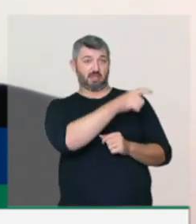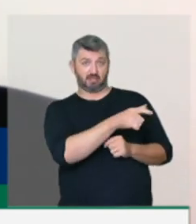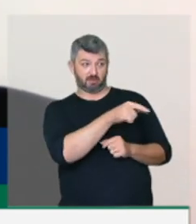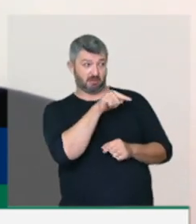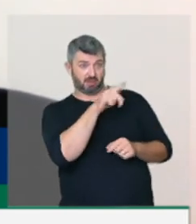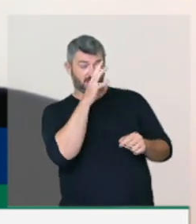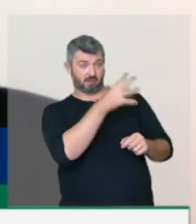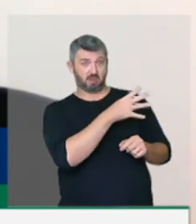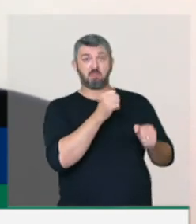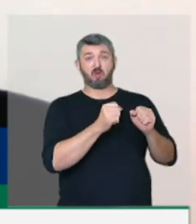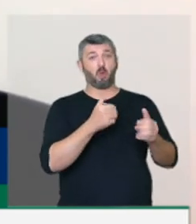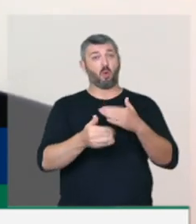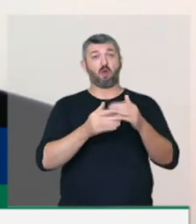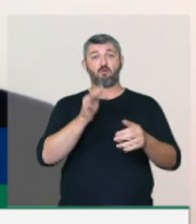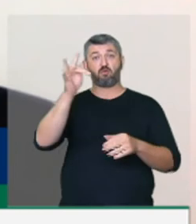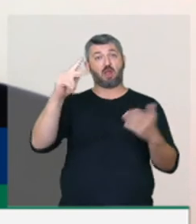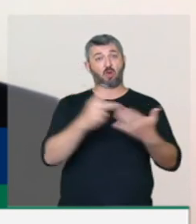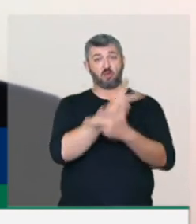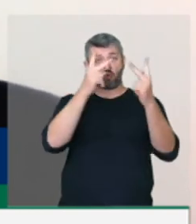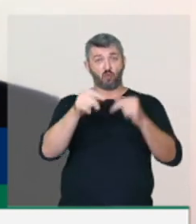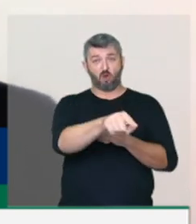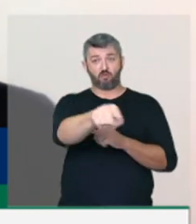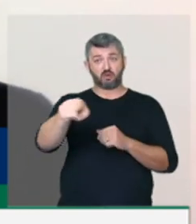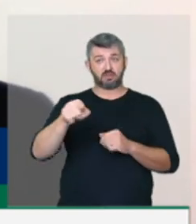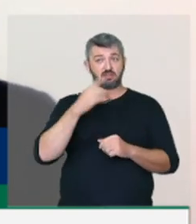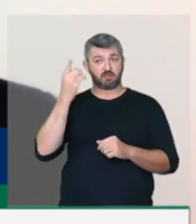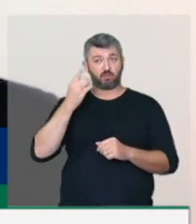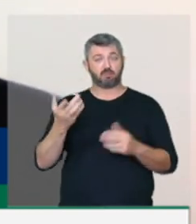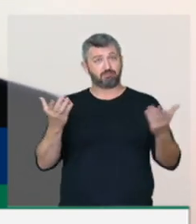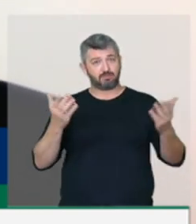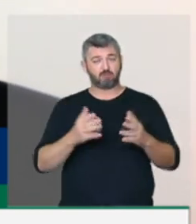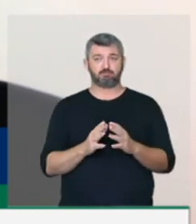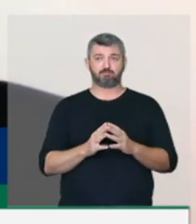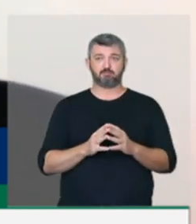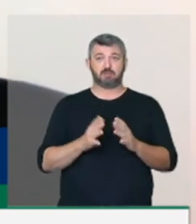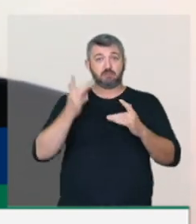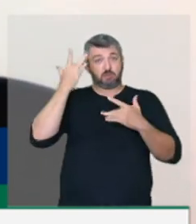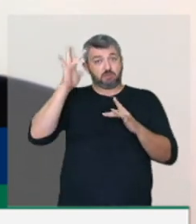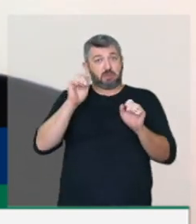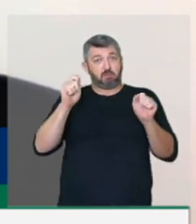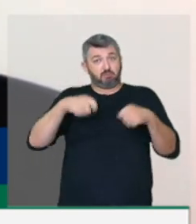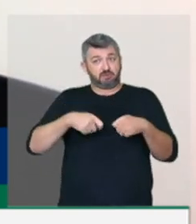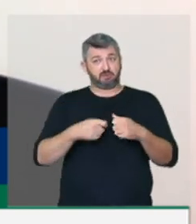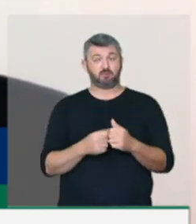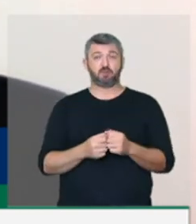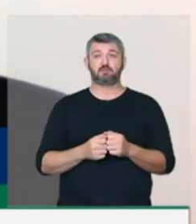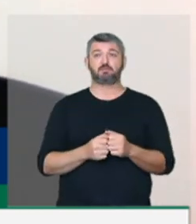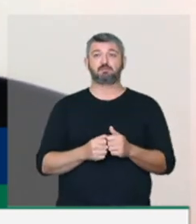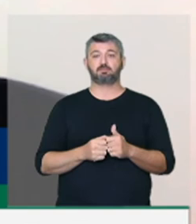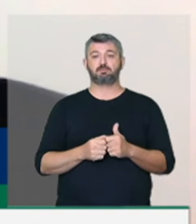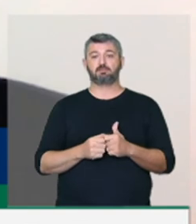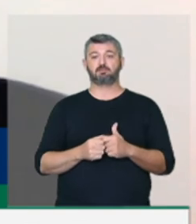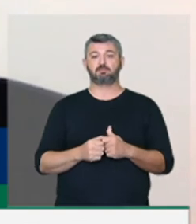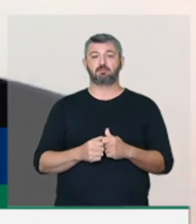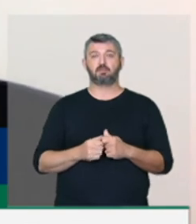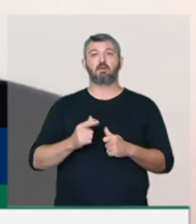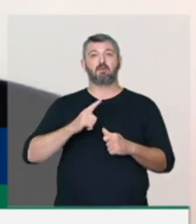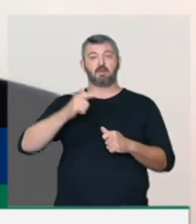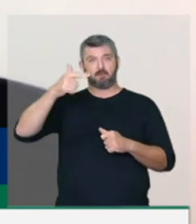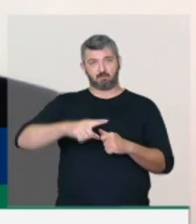um dos senhores e senhoras. Portanto, senhor presidente, não sei se é possível, como teremos mais um momento